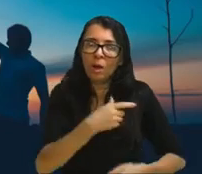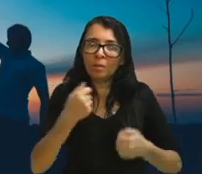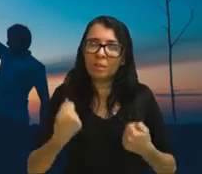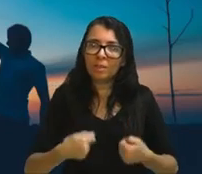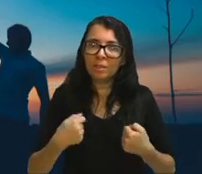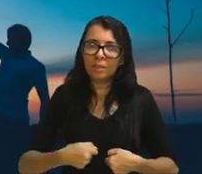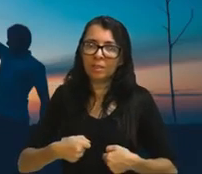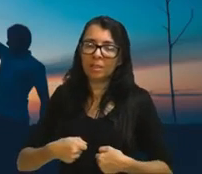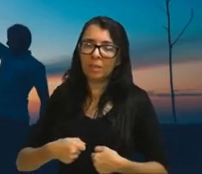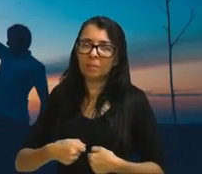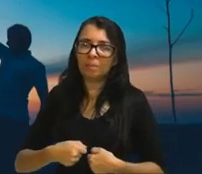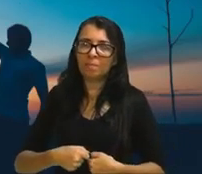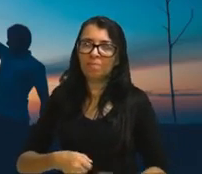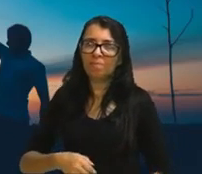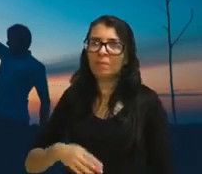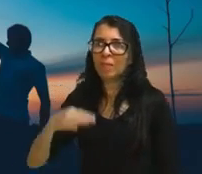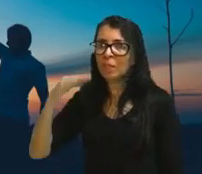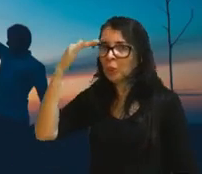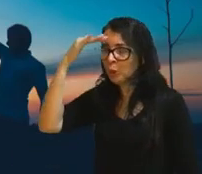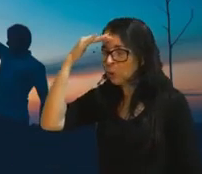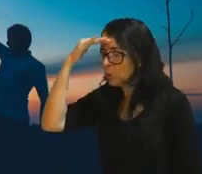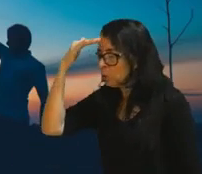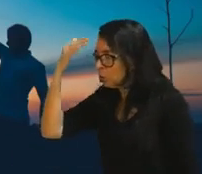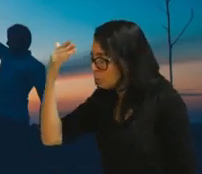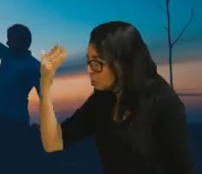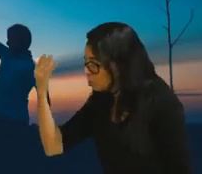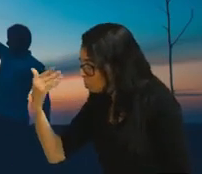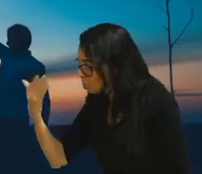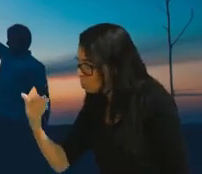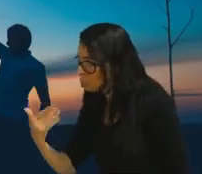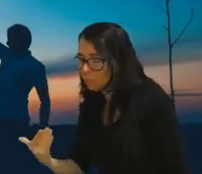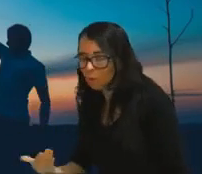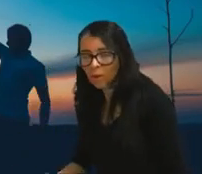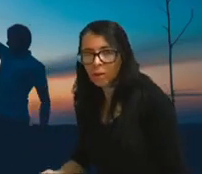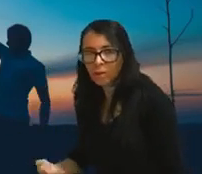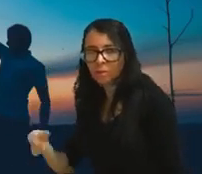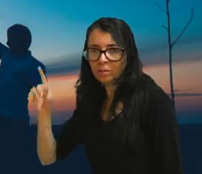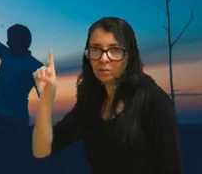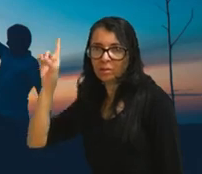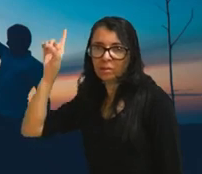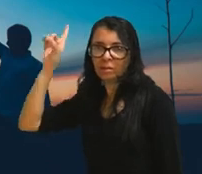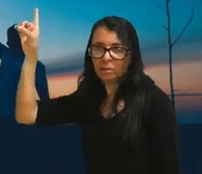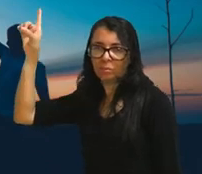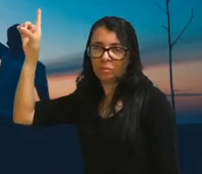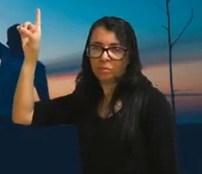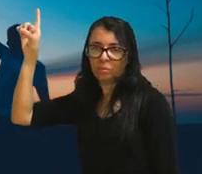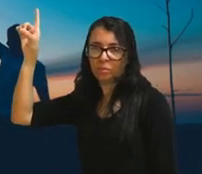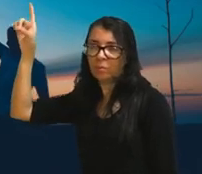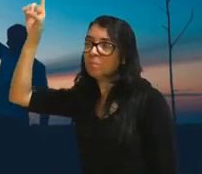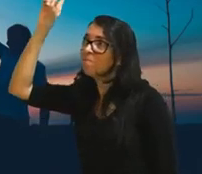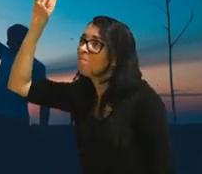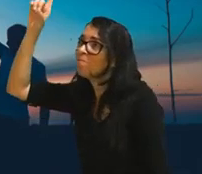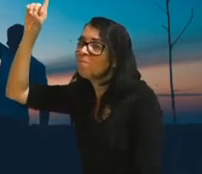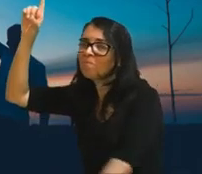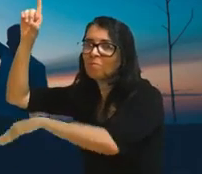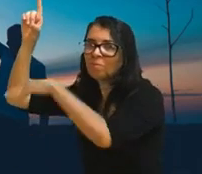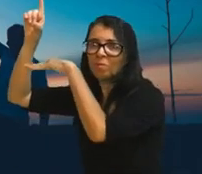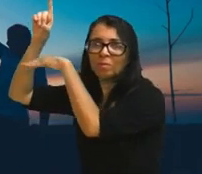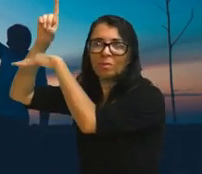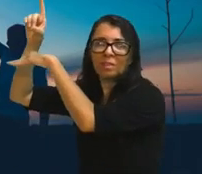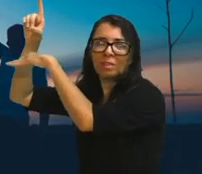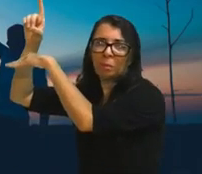desanime, tenha fé, tenha esperança. Ore ao Senhor com palavras